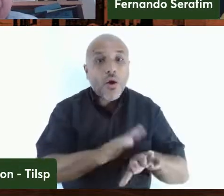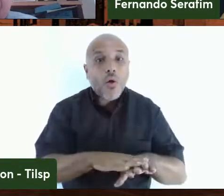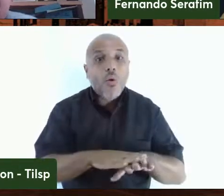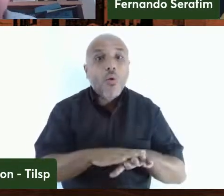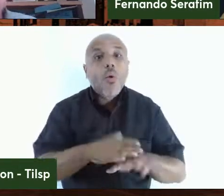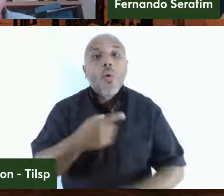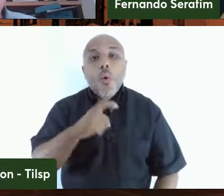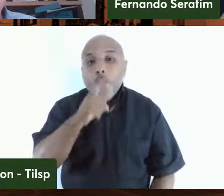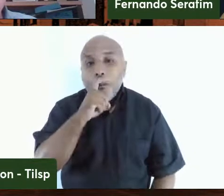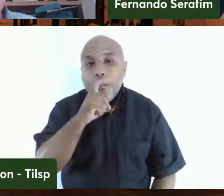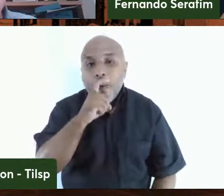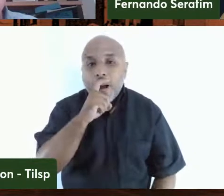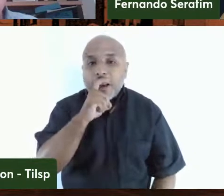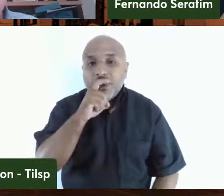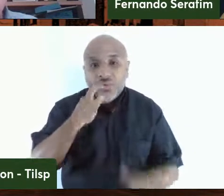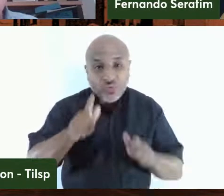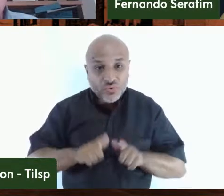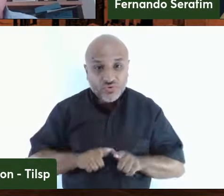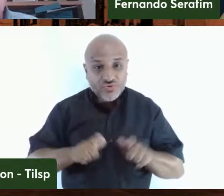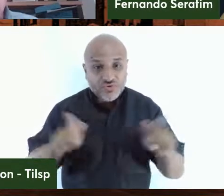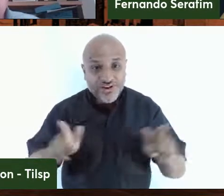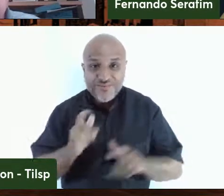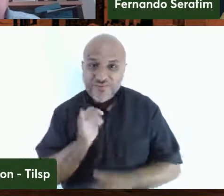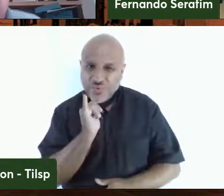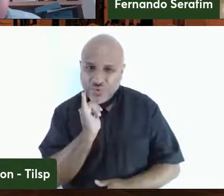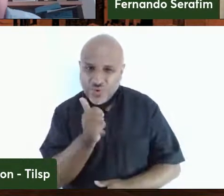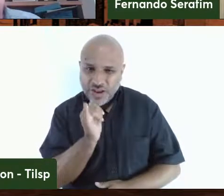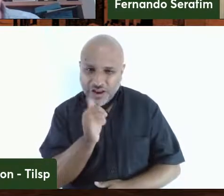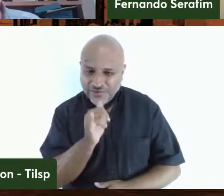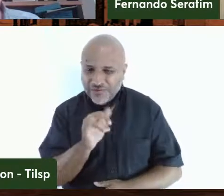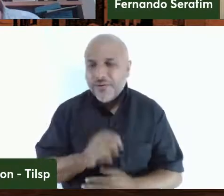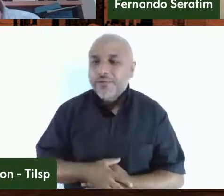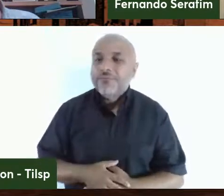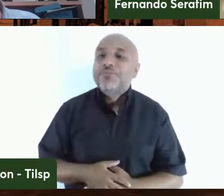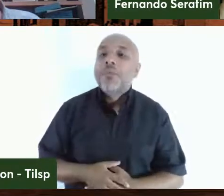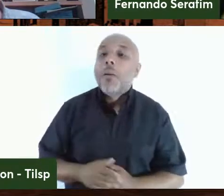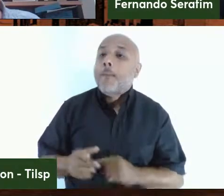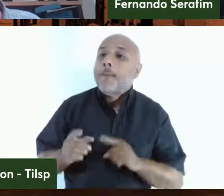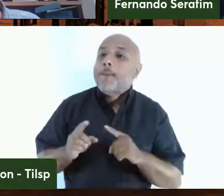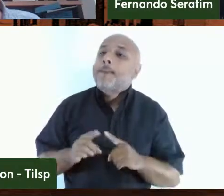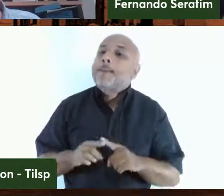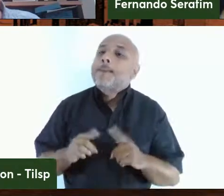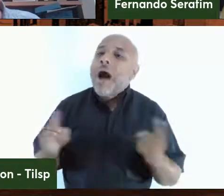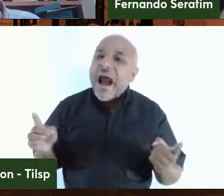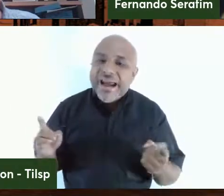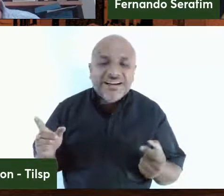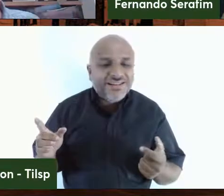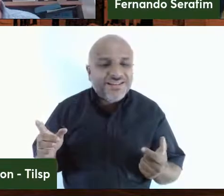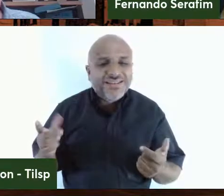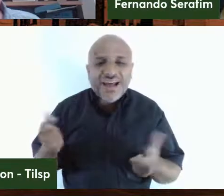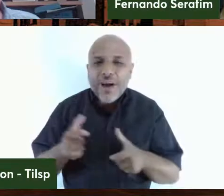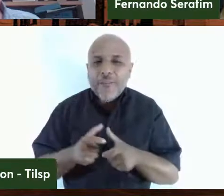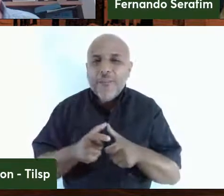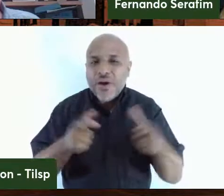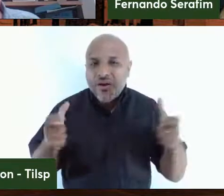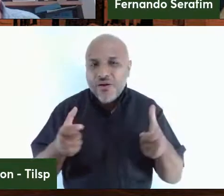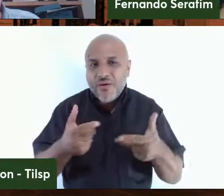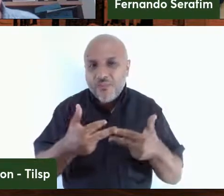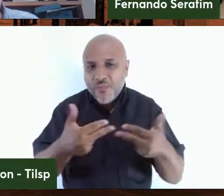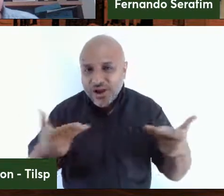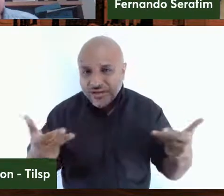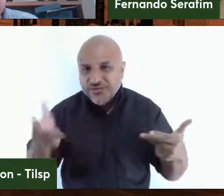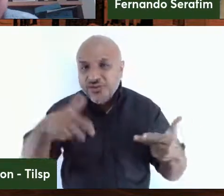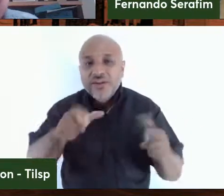do narrador. Né? Mas vamos dizer que na maior parte dos casos,